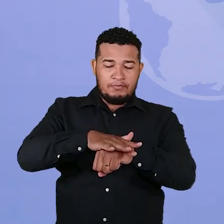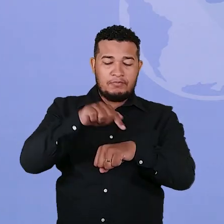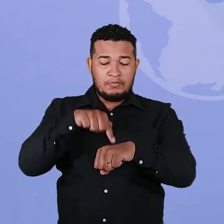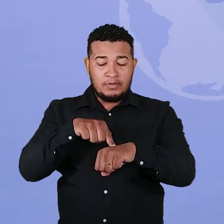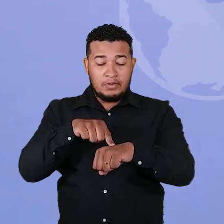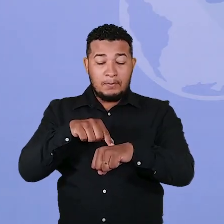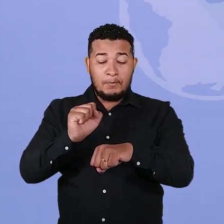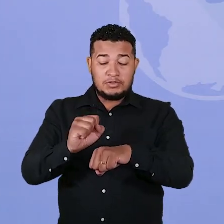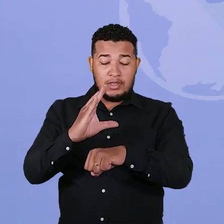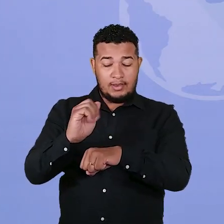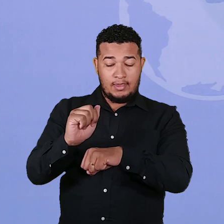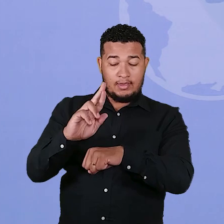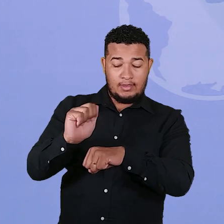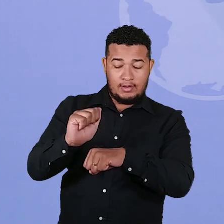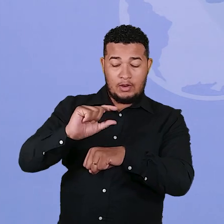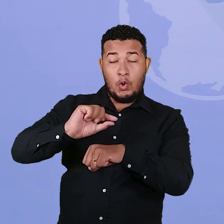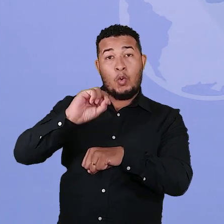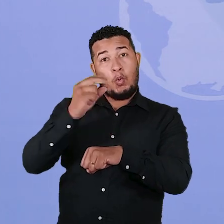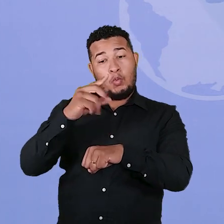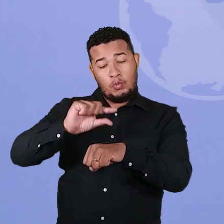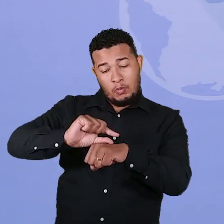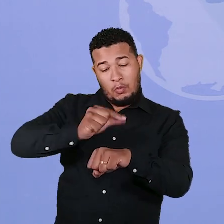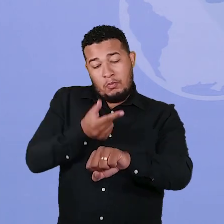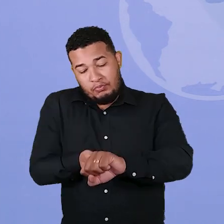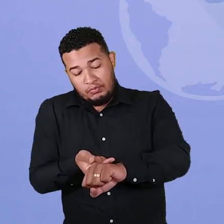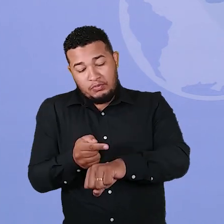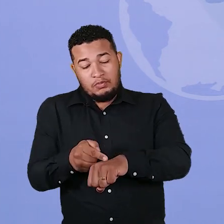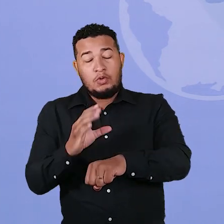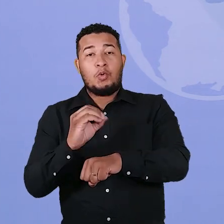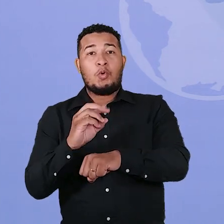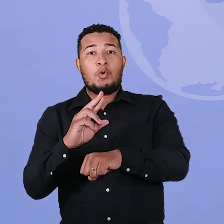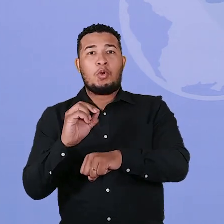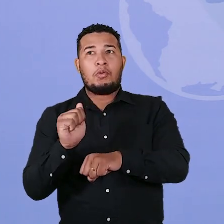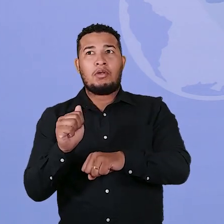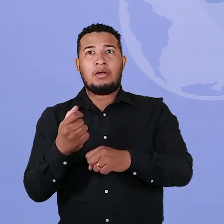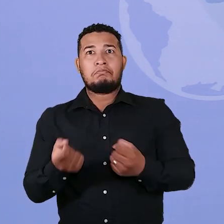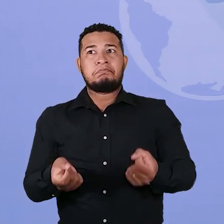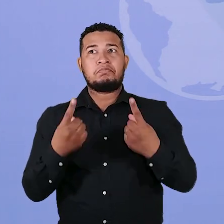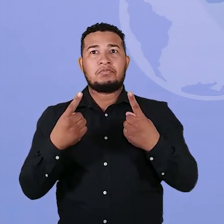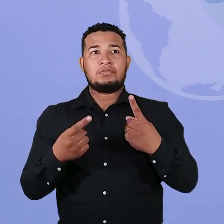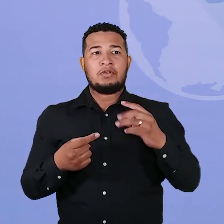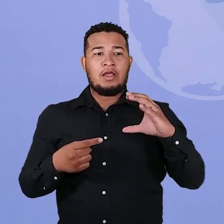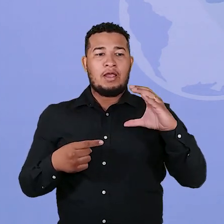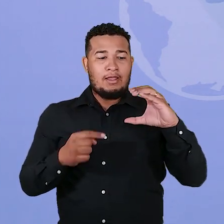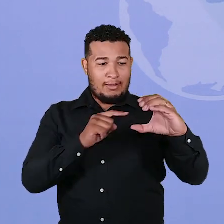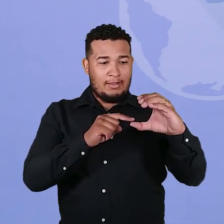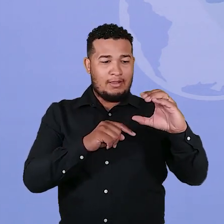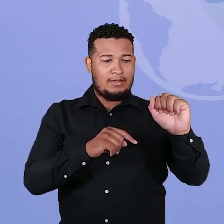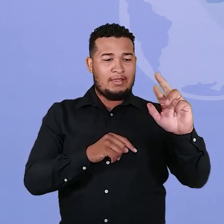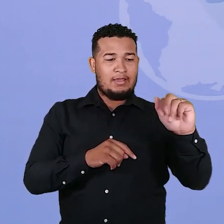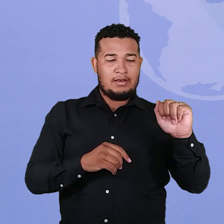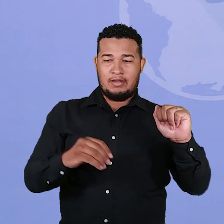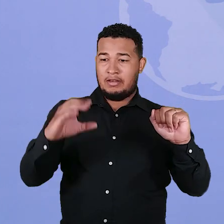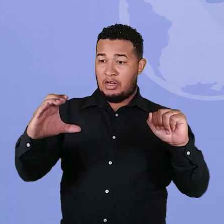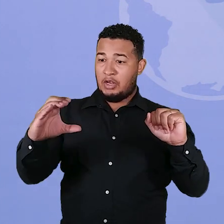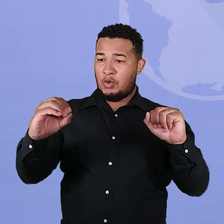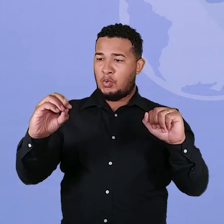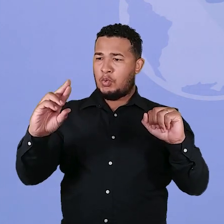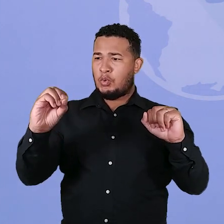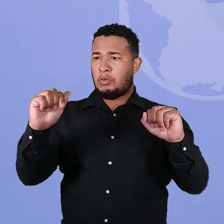só no caso de cara coroa aí complicou né cara com você coroa com você